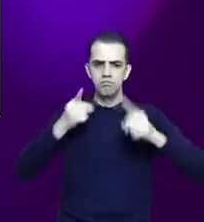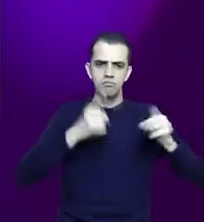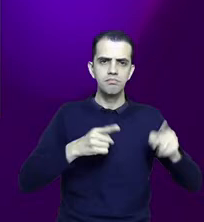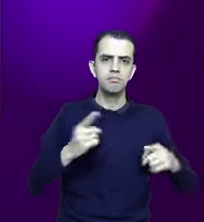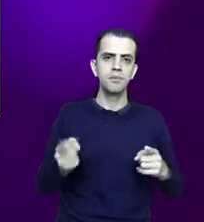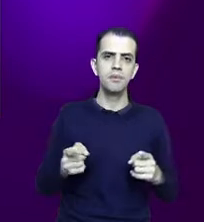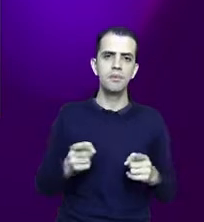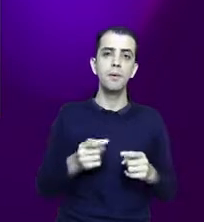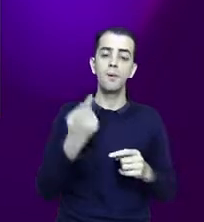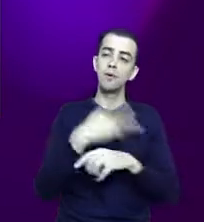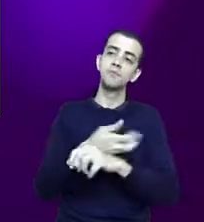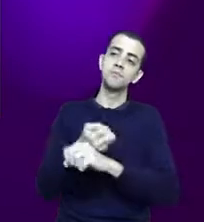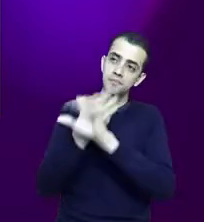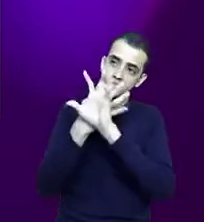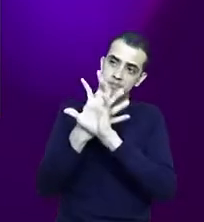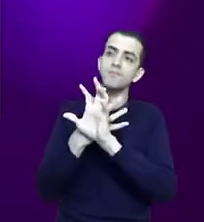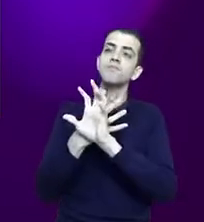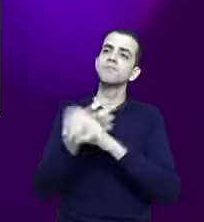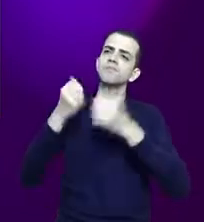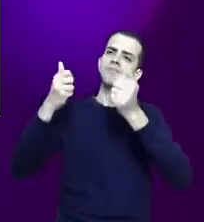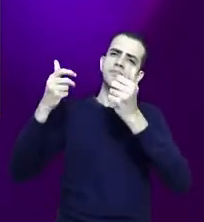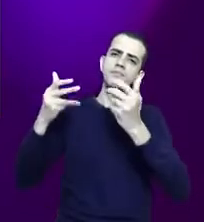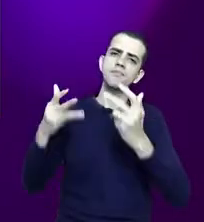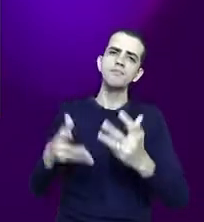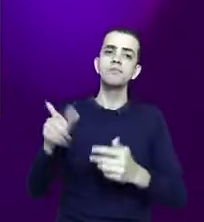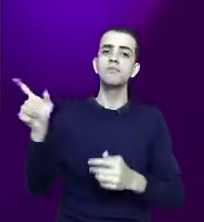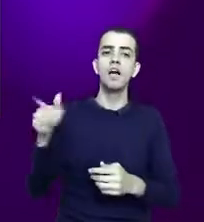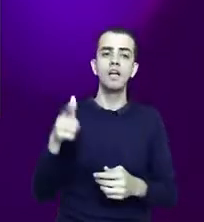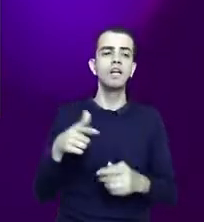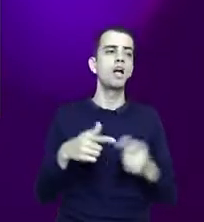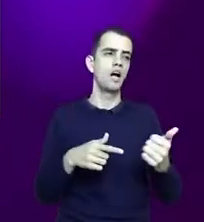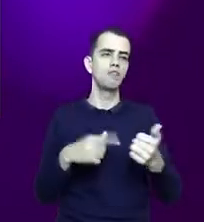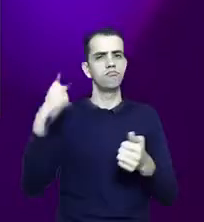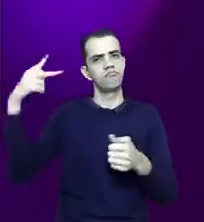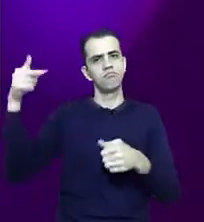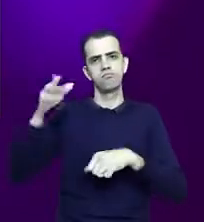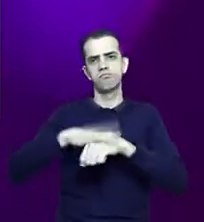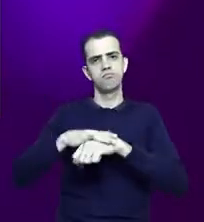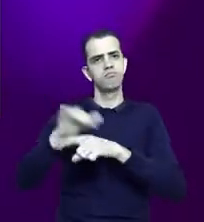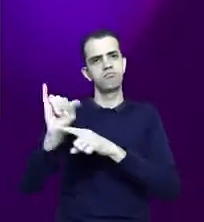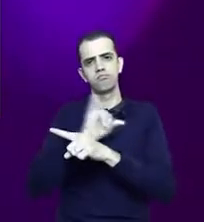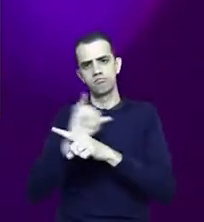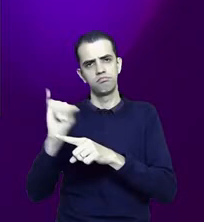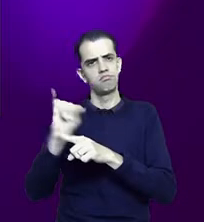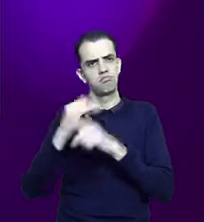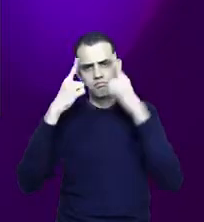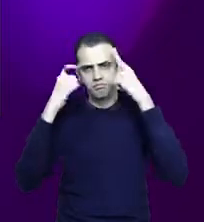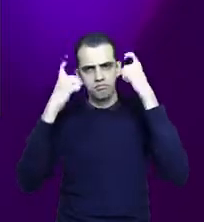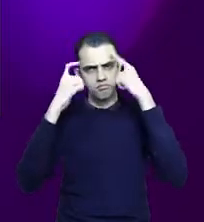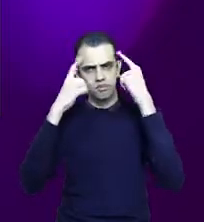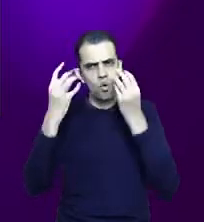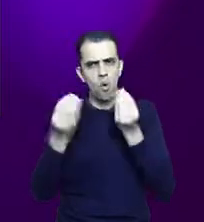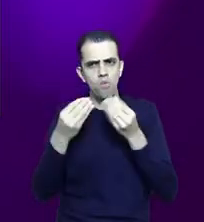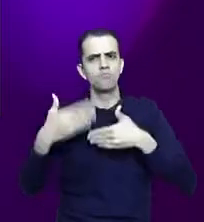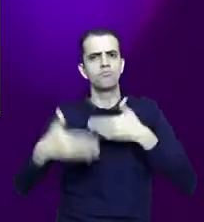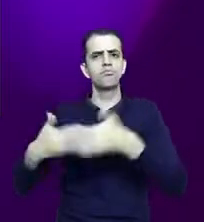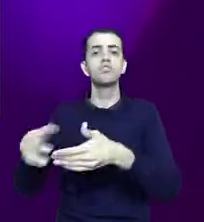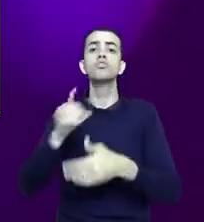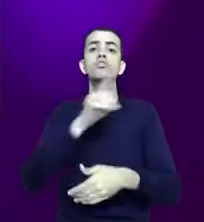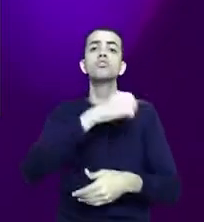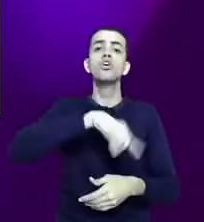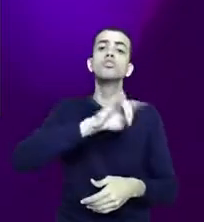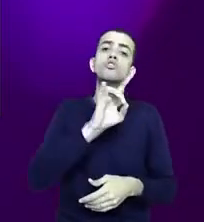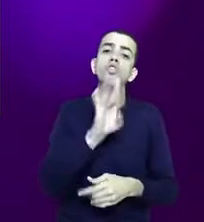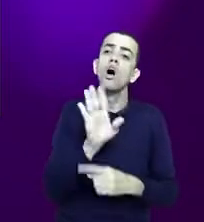em videoconferência com o ortopedista e o planejamento é dele, né? Nós só viabilizamos isso no computador com o conhecimento que a gente já